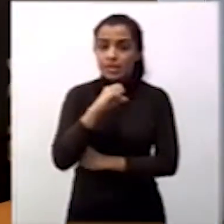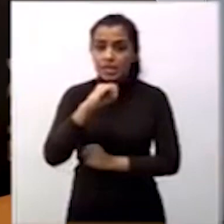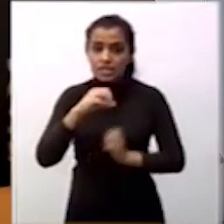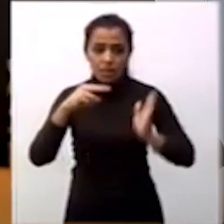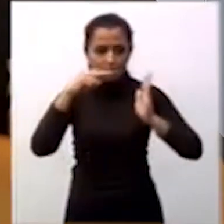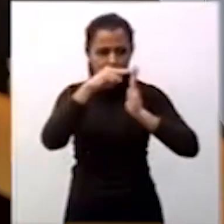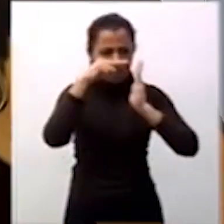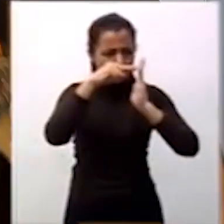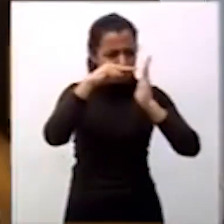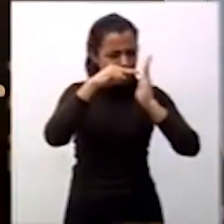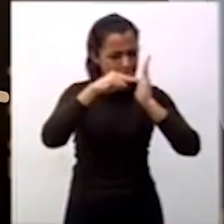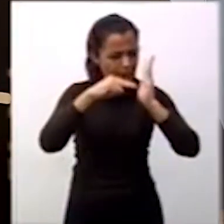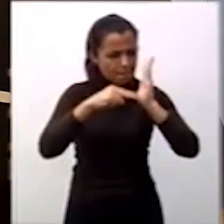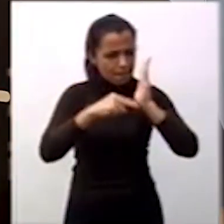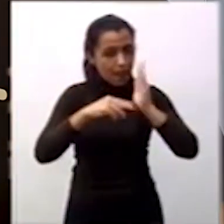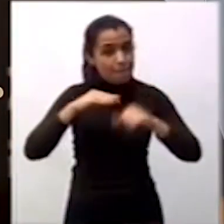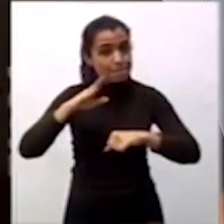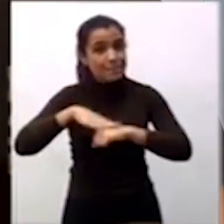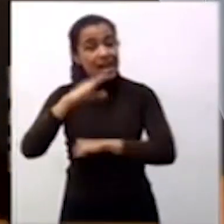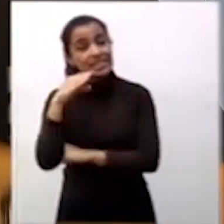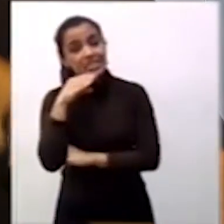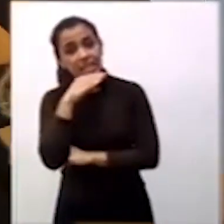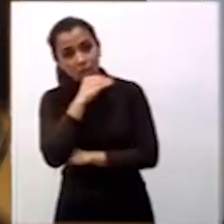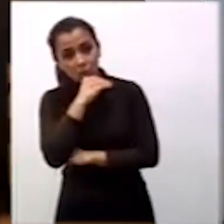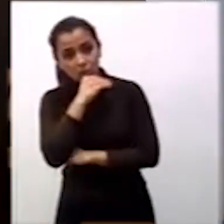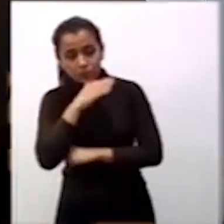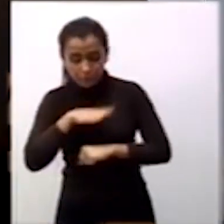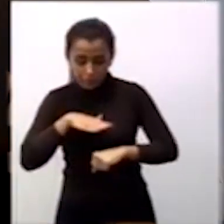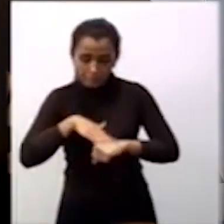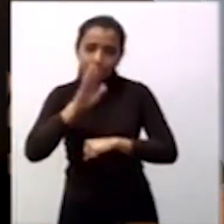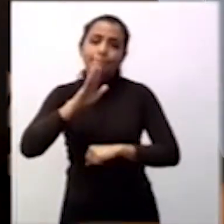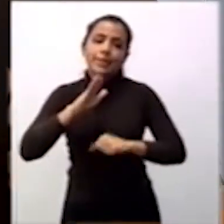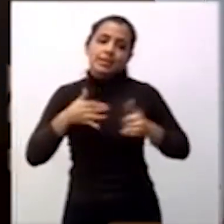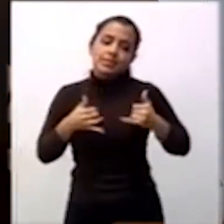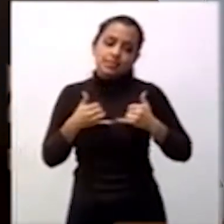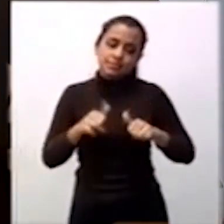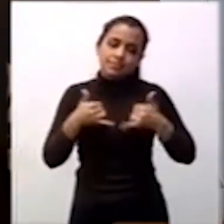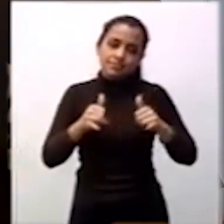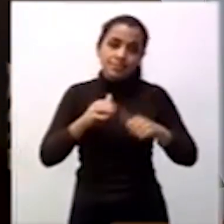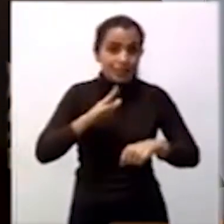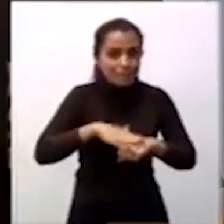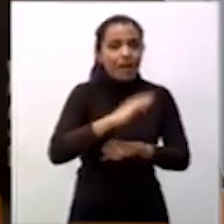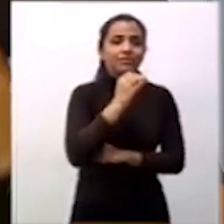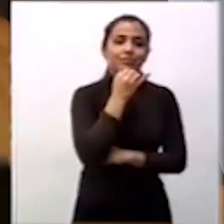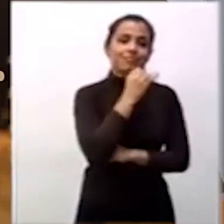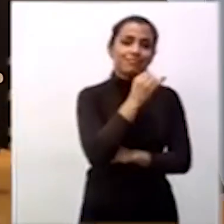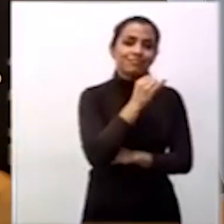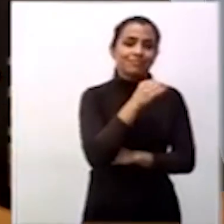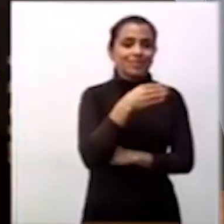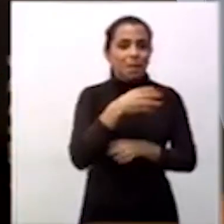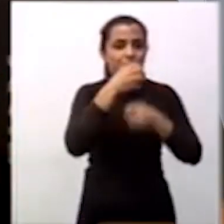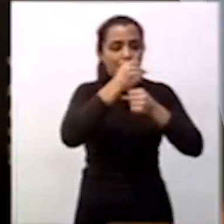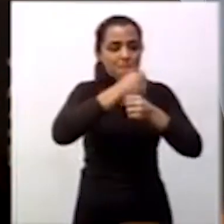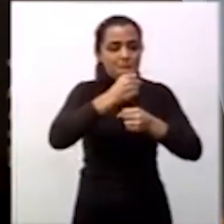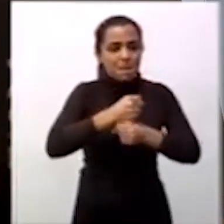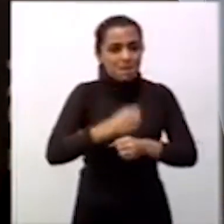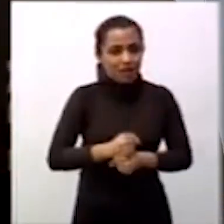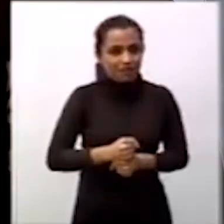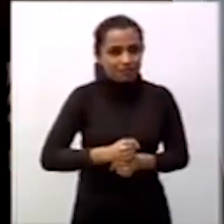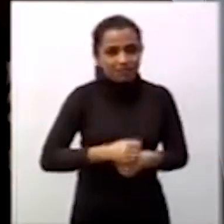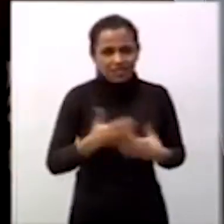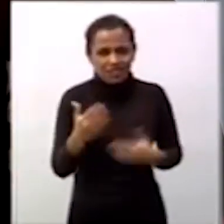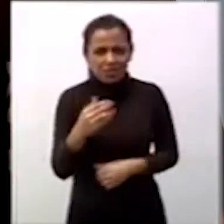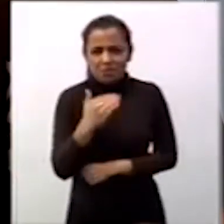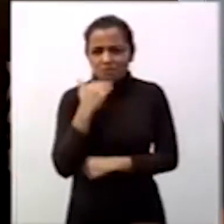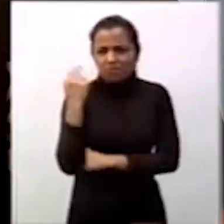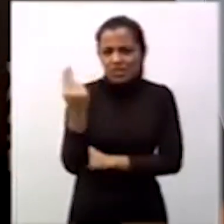correntes elétricas, mais transformações de energia, mais energia dissipada na forma de calor. Então, não adianta